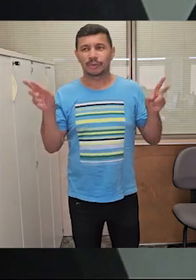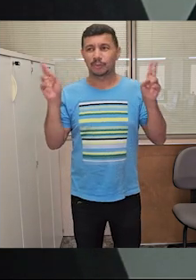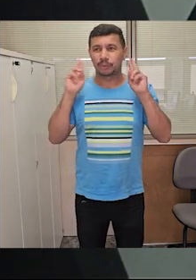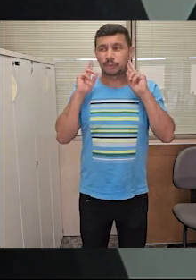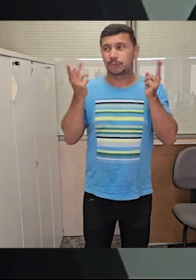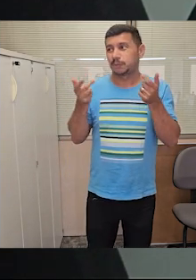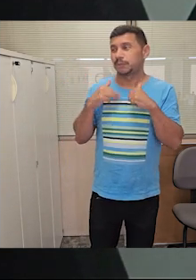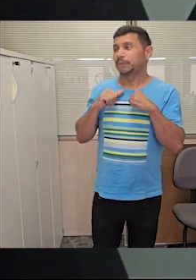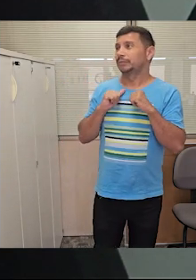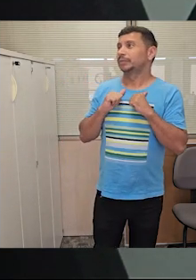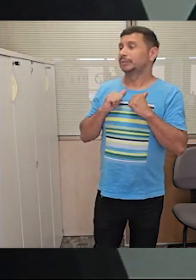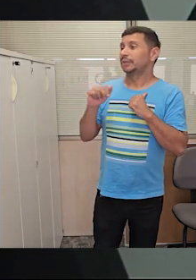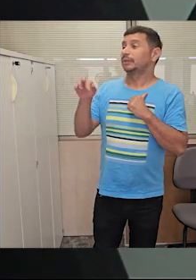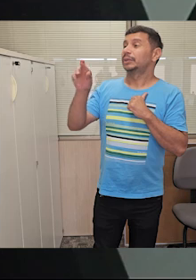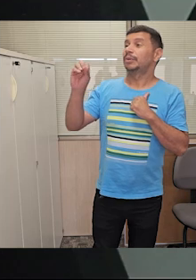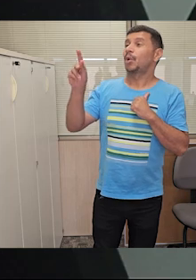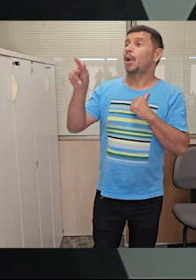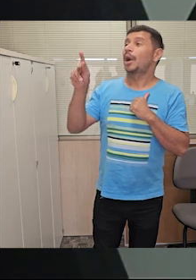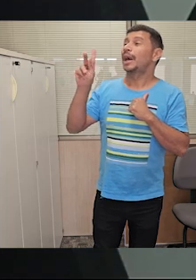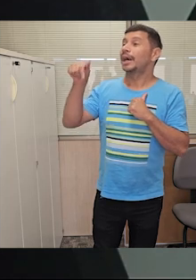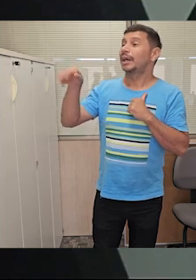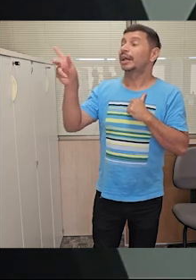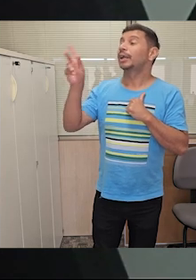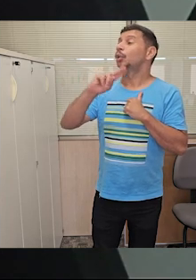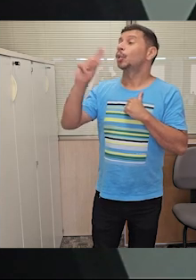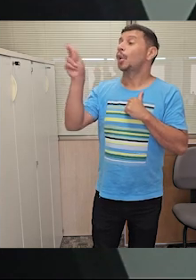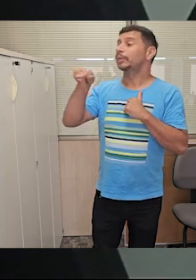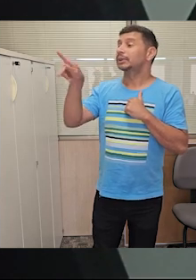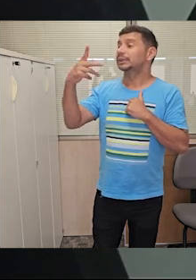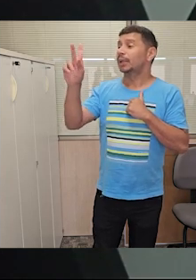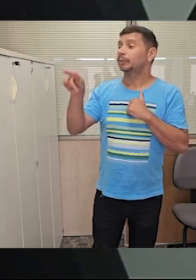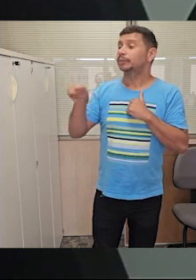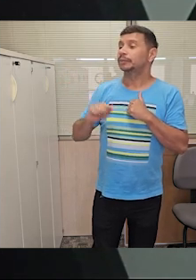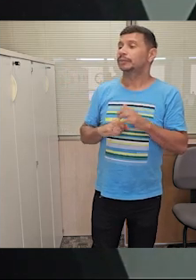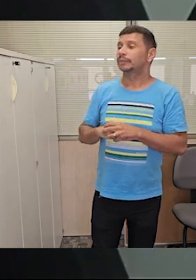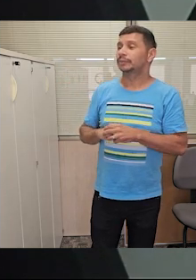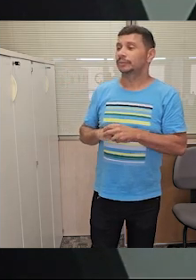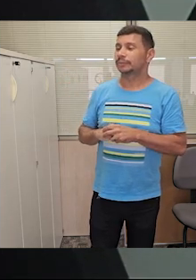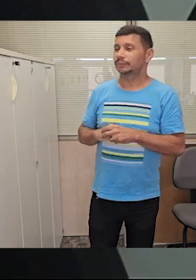né? É você mesmo, Roque. Seu nome completo.